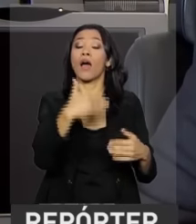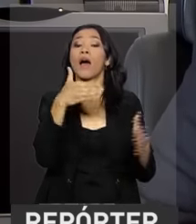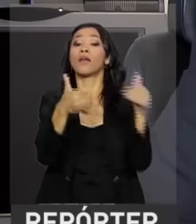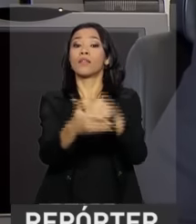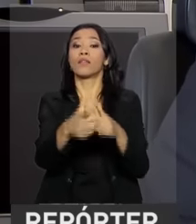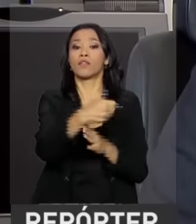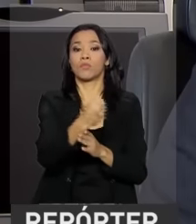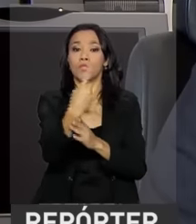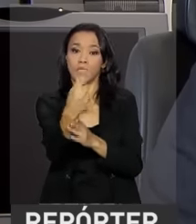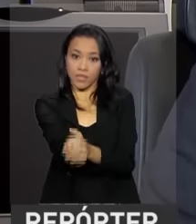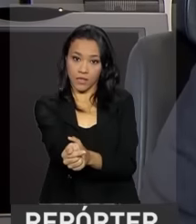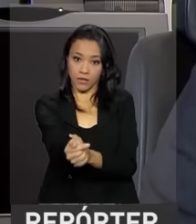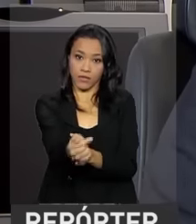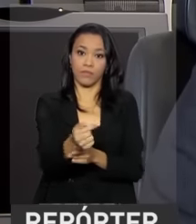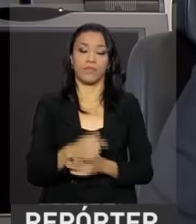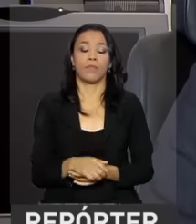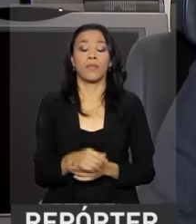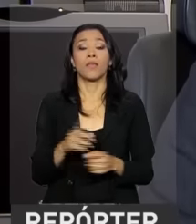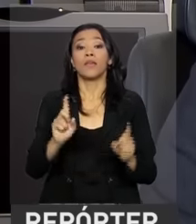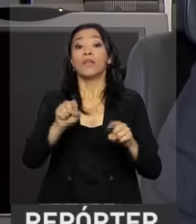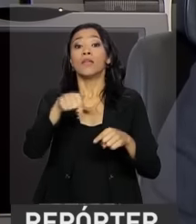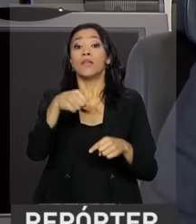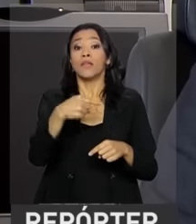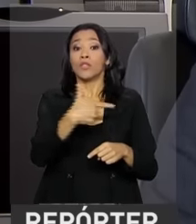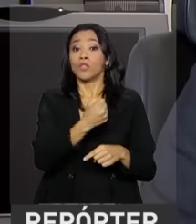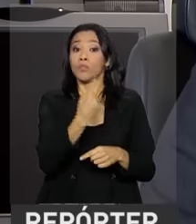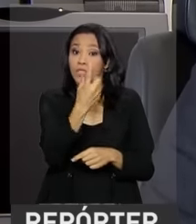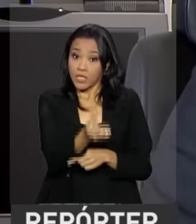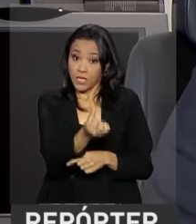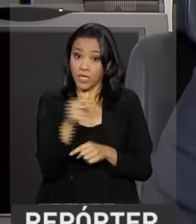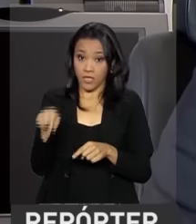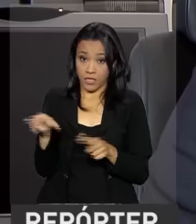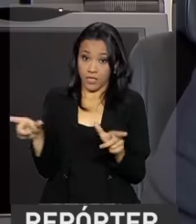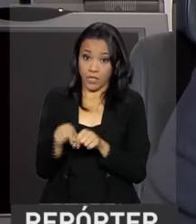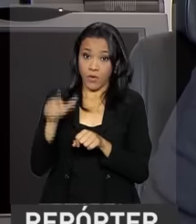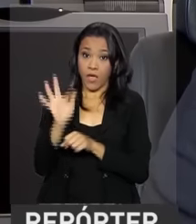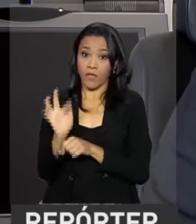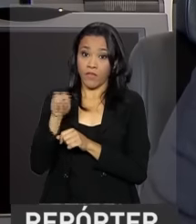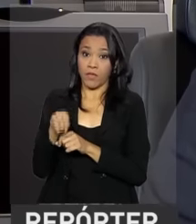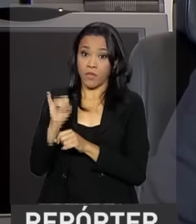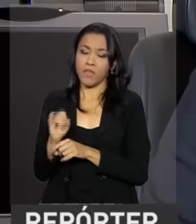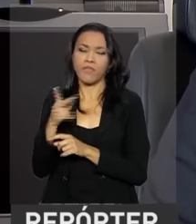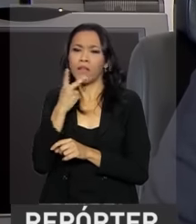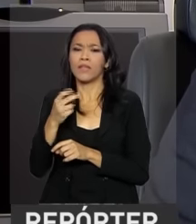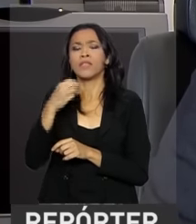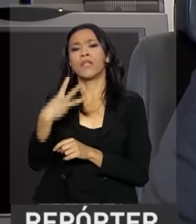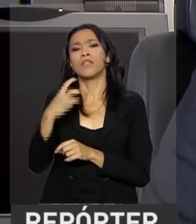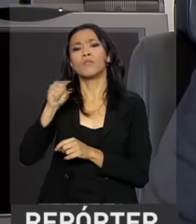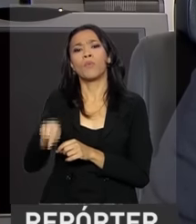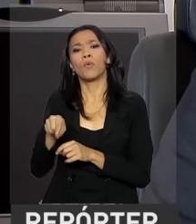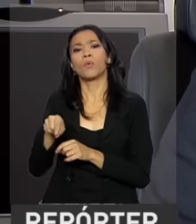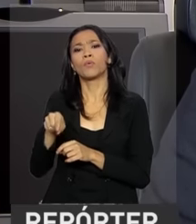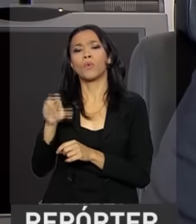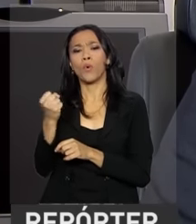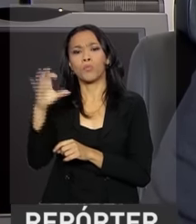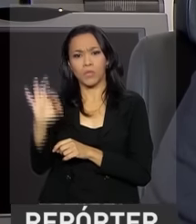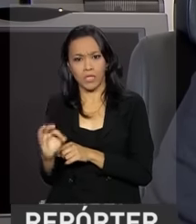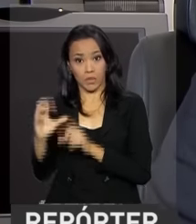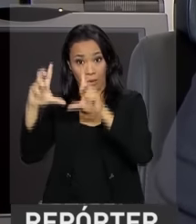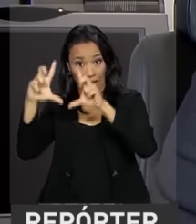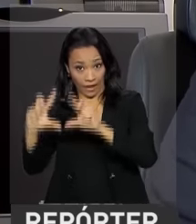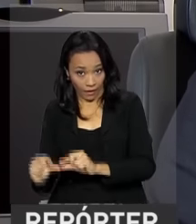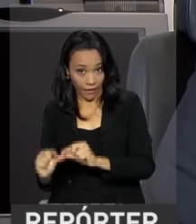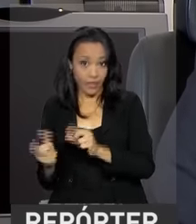2017. Para 2016, o FMI projetava uma queda de 3,8% na nossa economia e agora